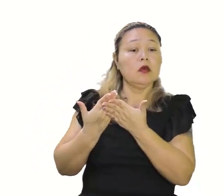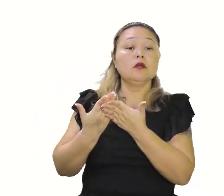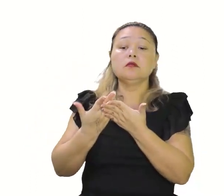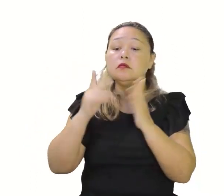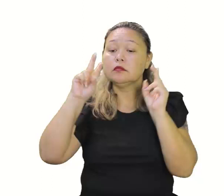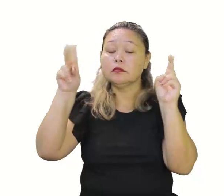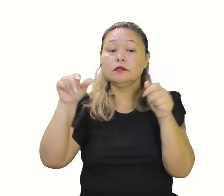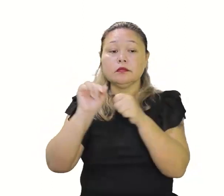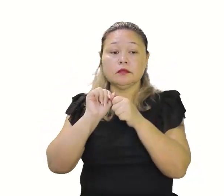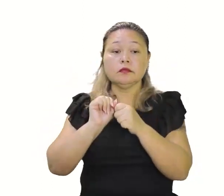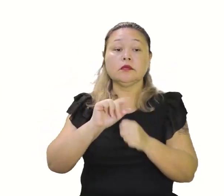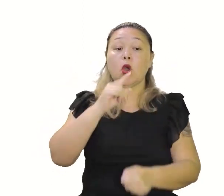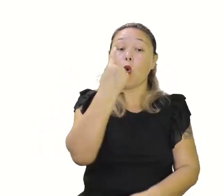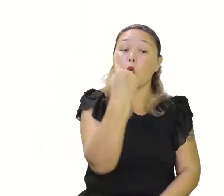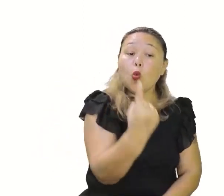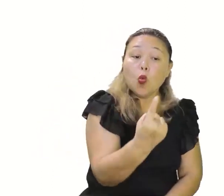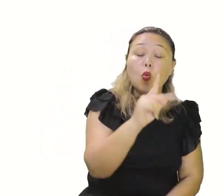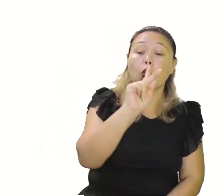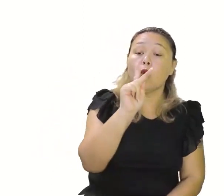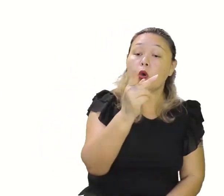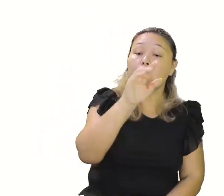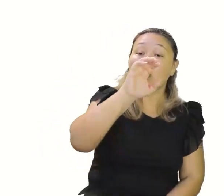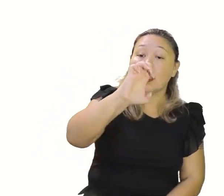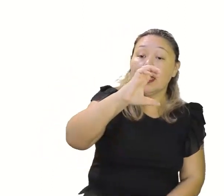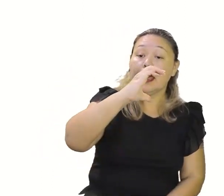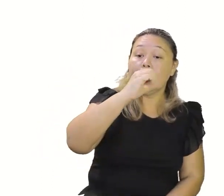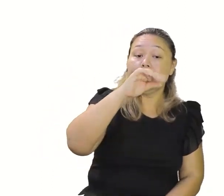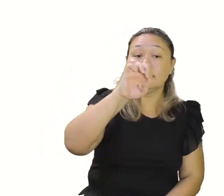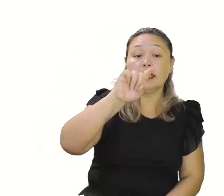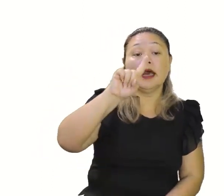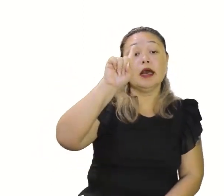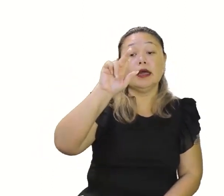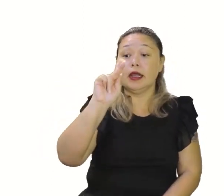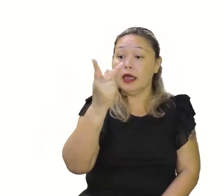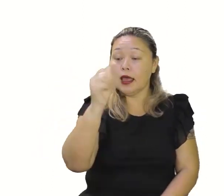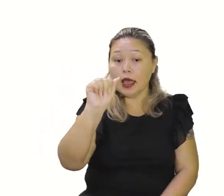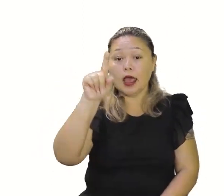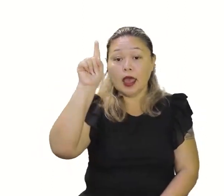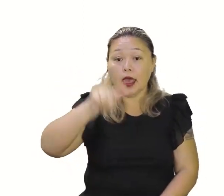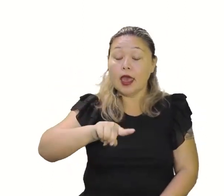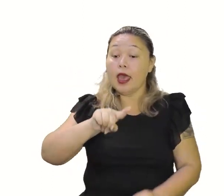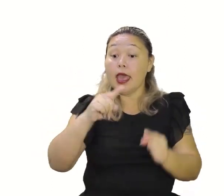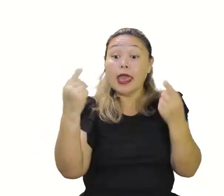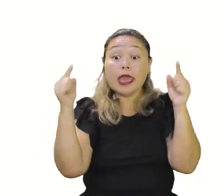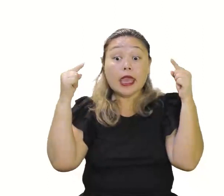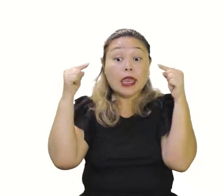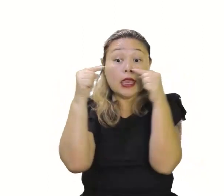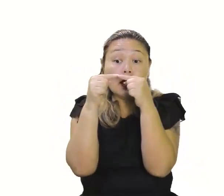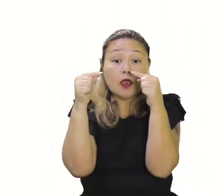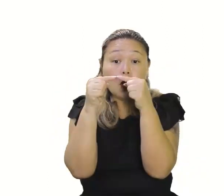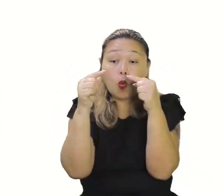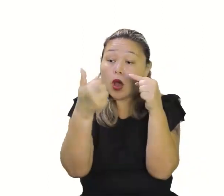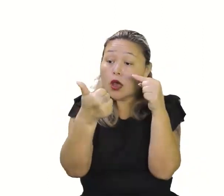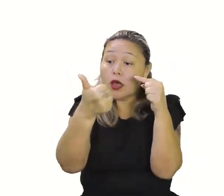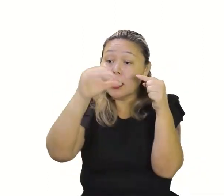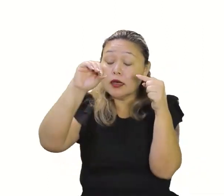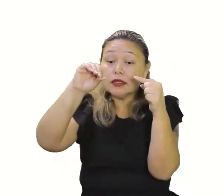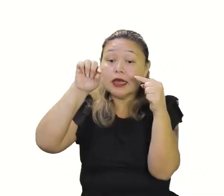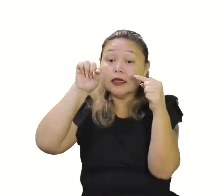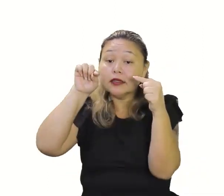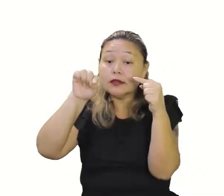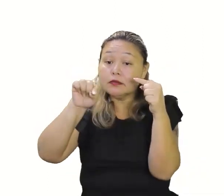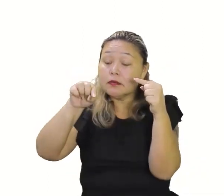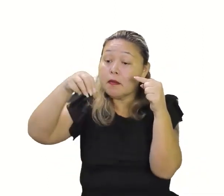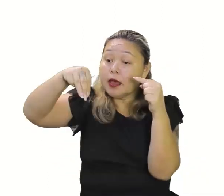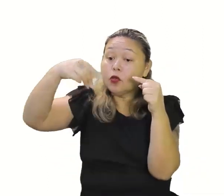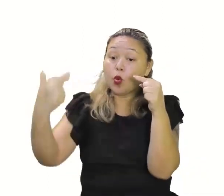assunto, um hectare, ele equivale a 10.000 metros quadrados. E lembrando que hectare, o símbolo é HA,